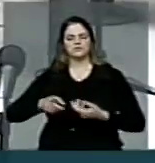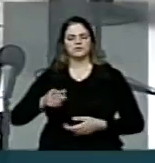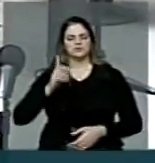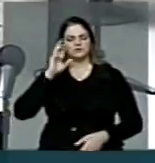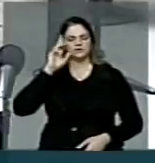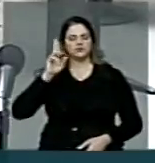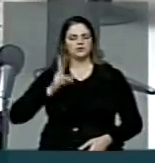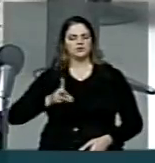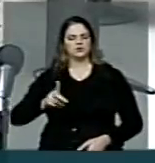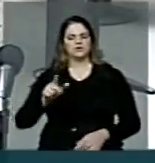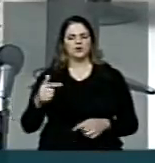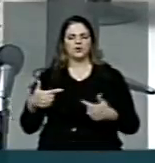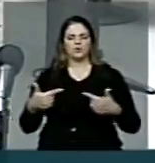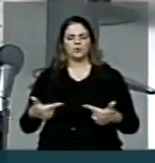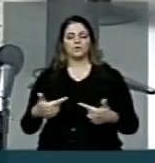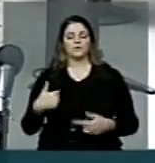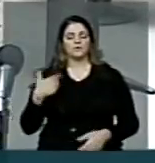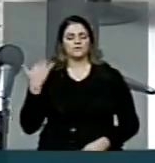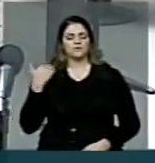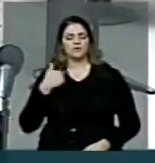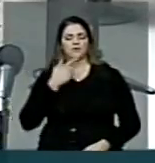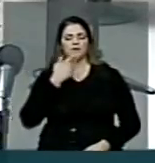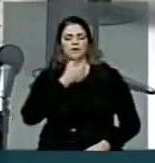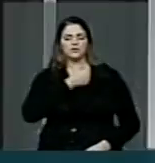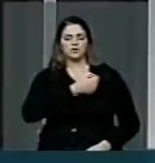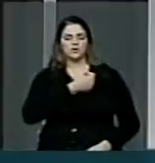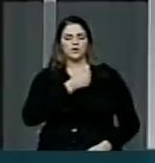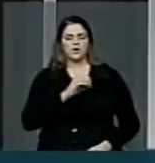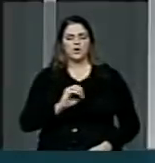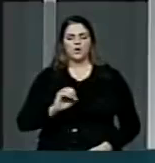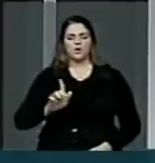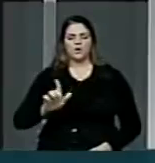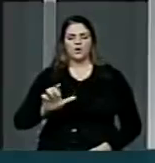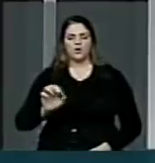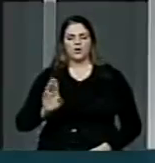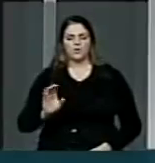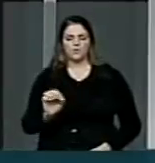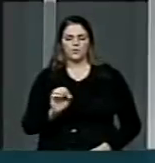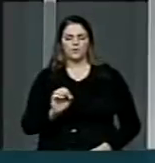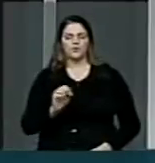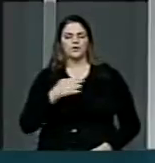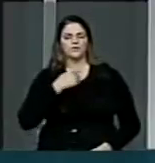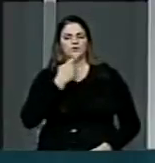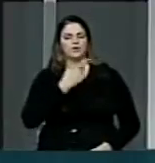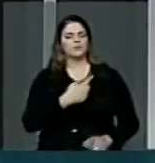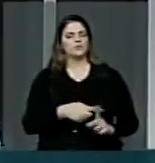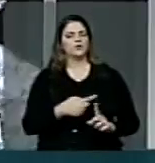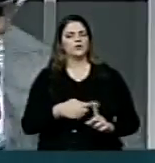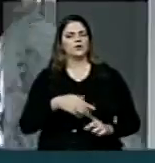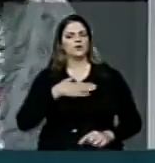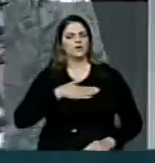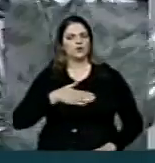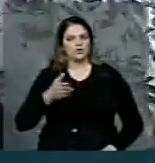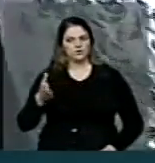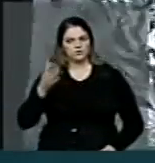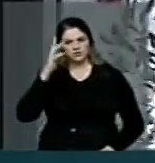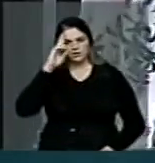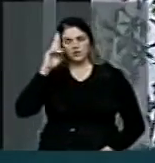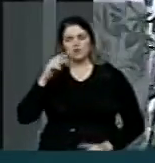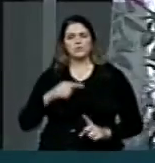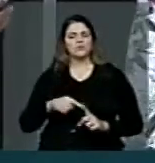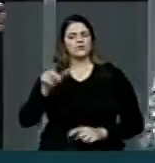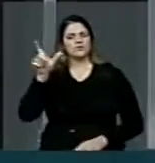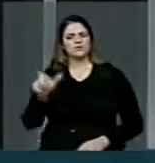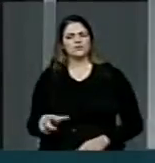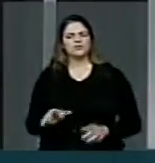tem, por ser um lutador. Eu dizia há pouco ao repórter do jornal O Globo, por que nós temos uma admiração por Vossa Excelência? Porque Vossa Excelência